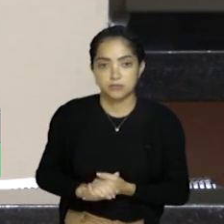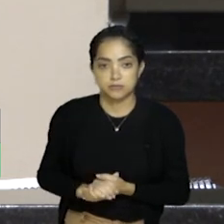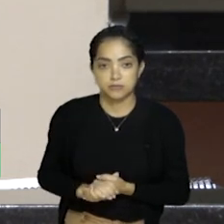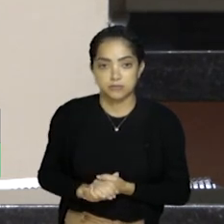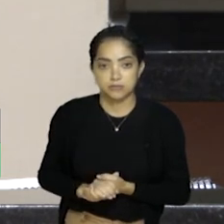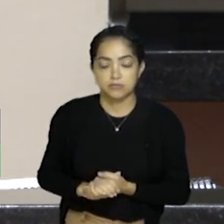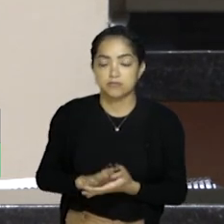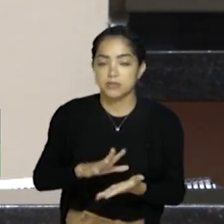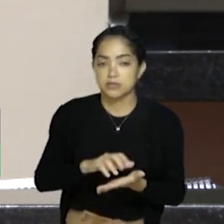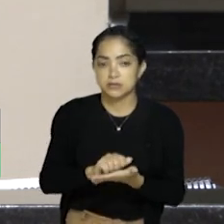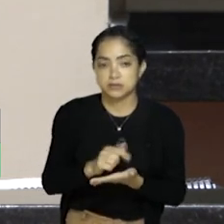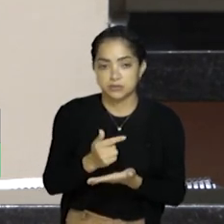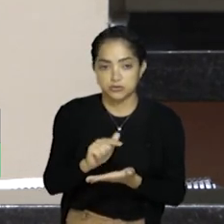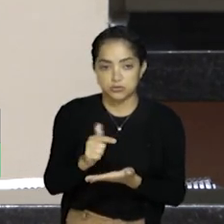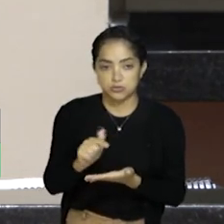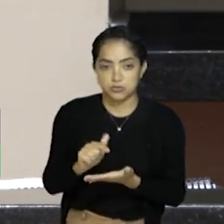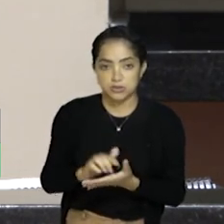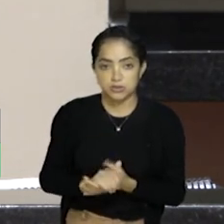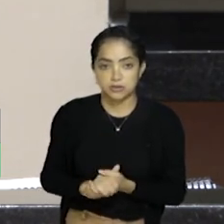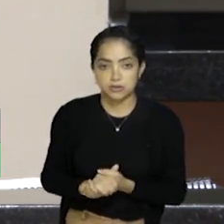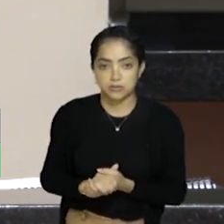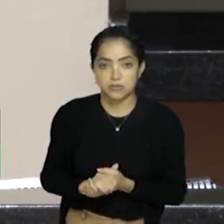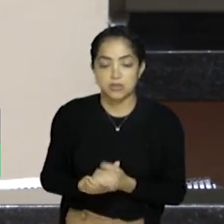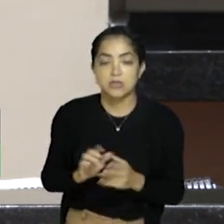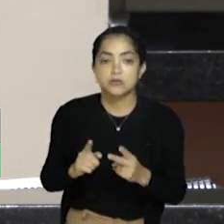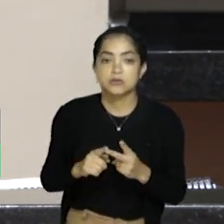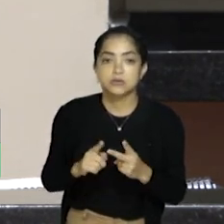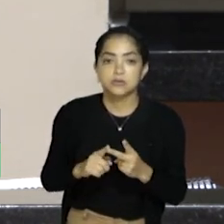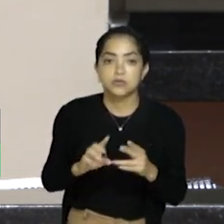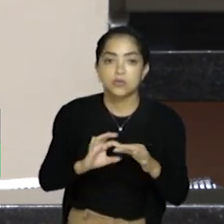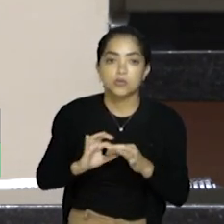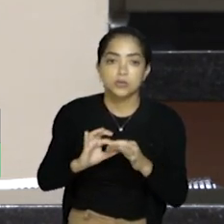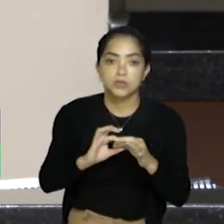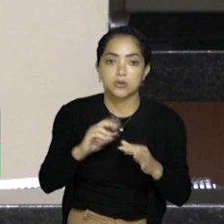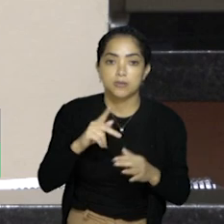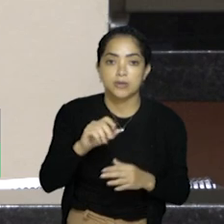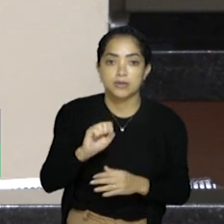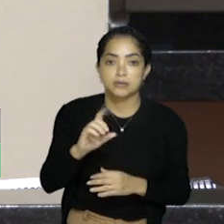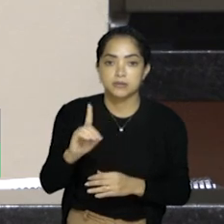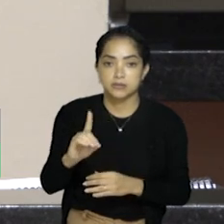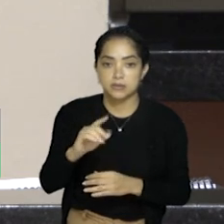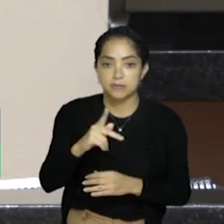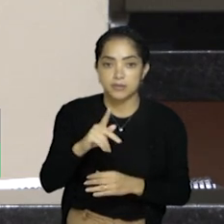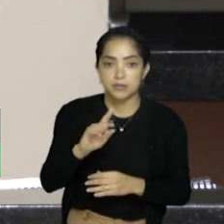não havendo manifestação segundo bloco União PSD PTB